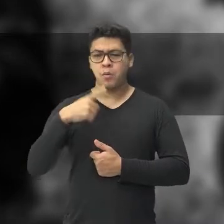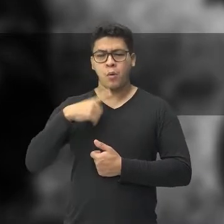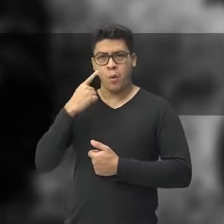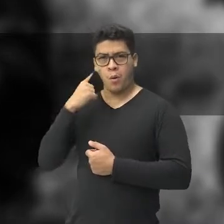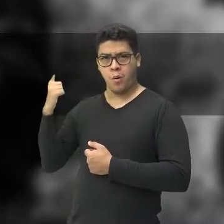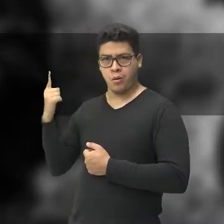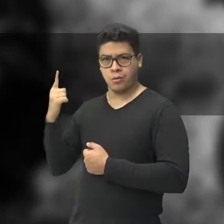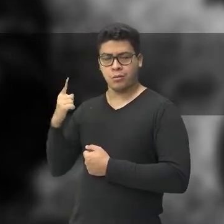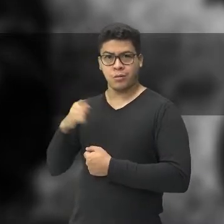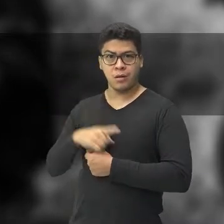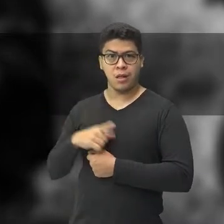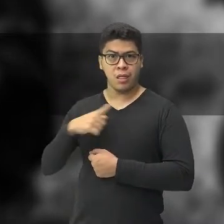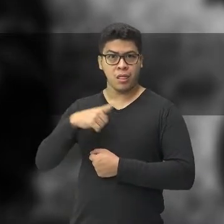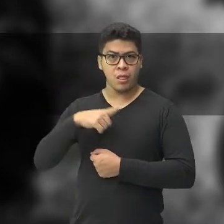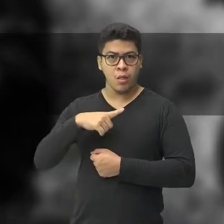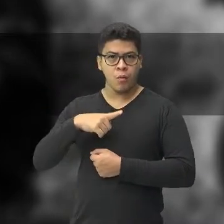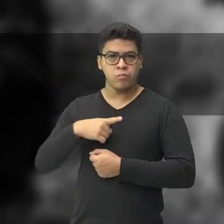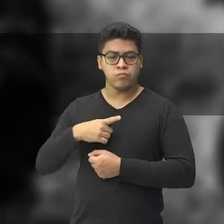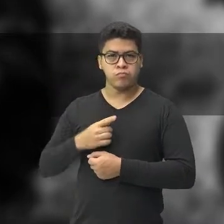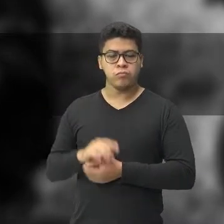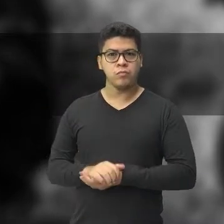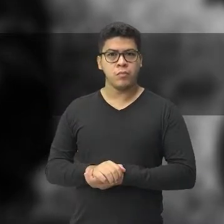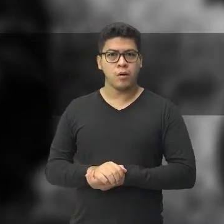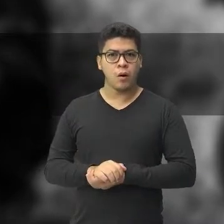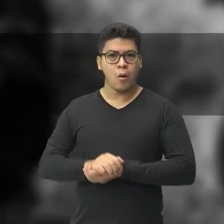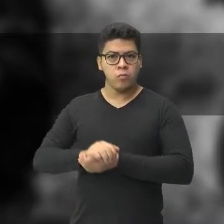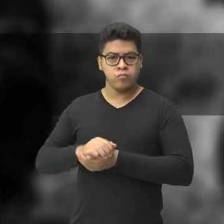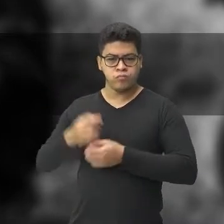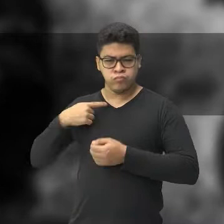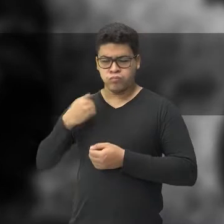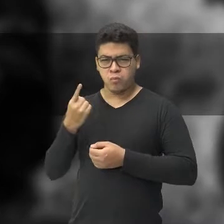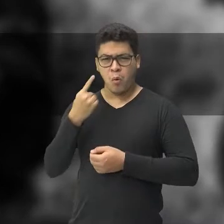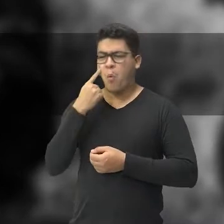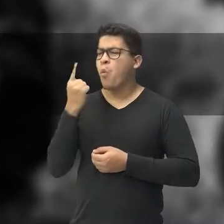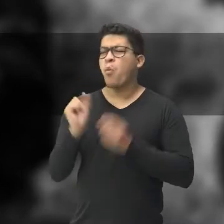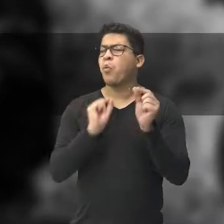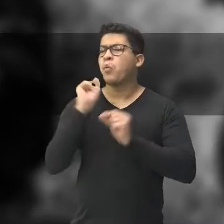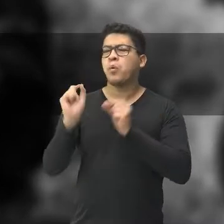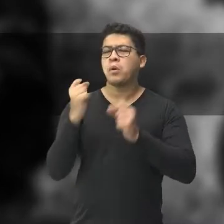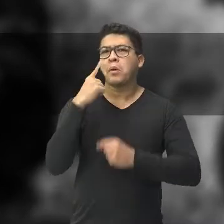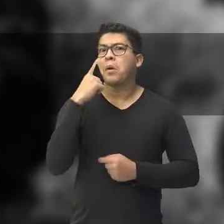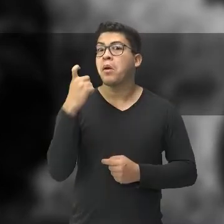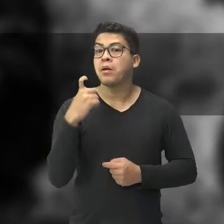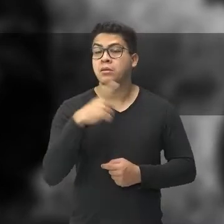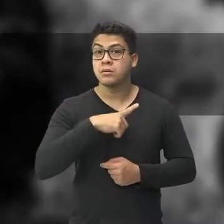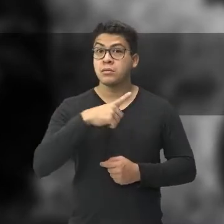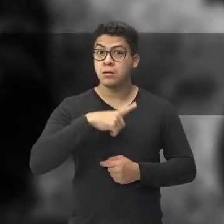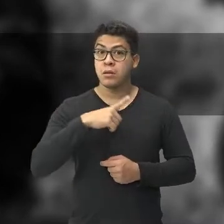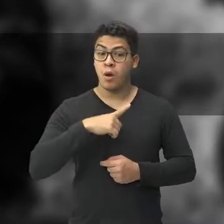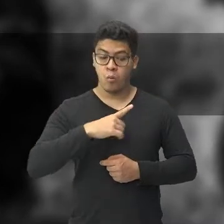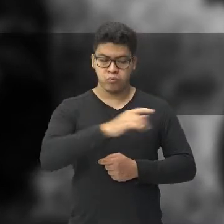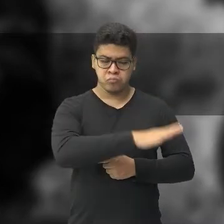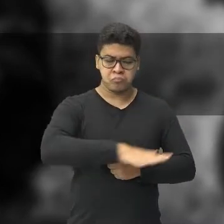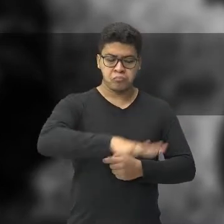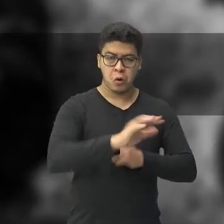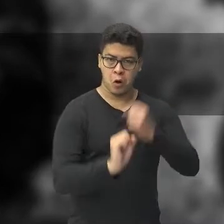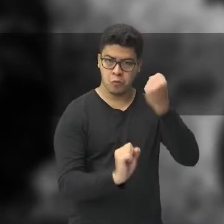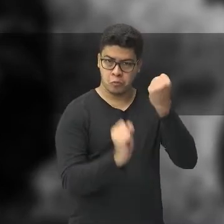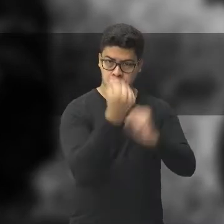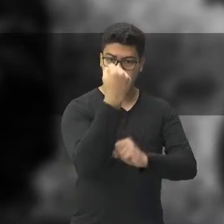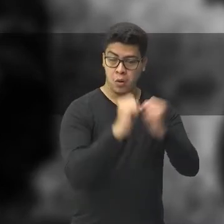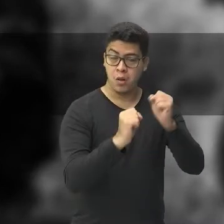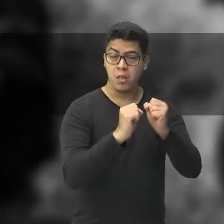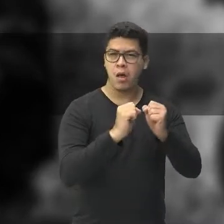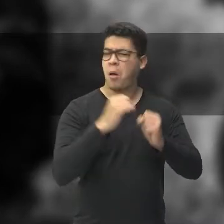o perímetro da cidade. Professora Isabel, o que tinha de interessante na cidade de Stalingrado? Tinha um parque industrial importantíssimo para